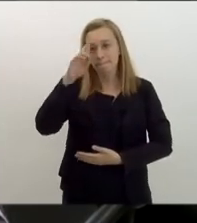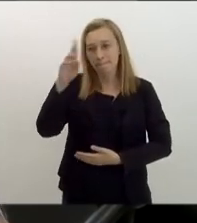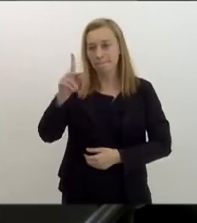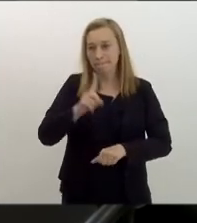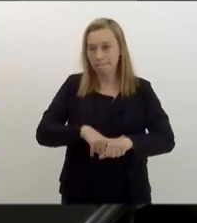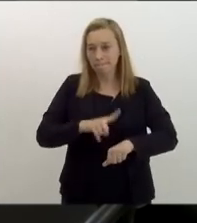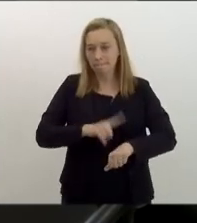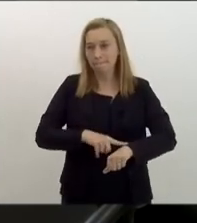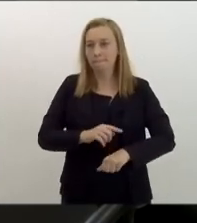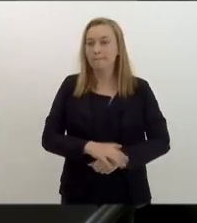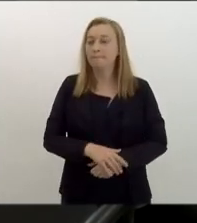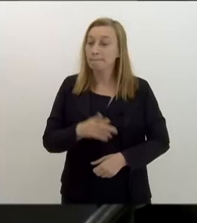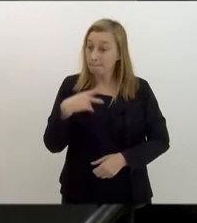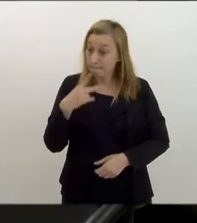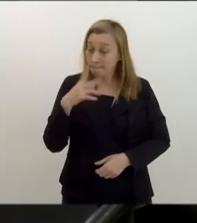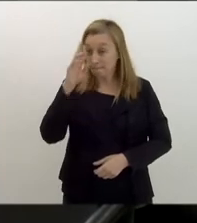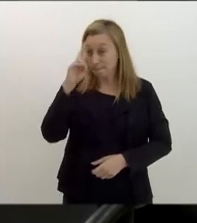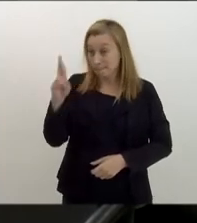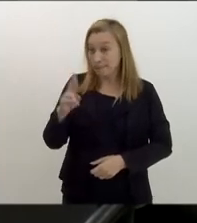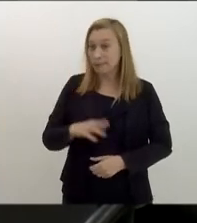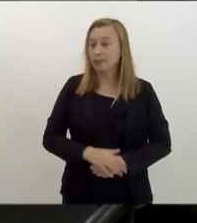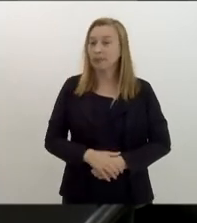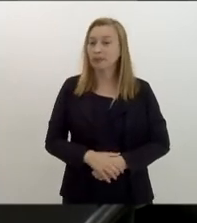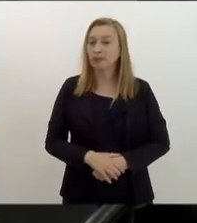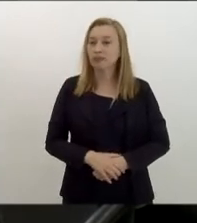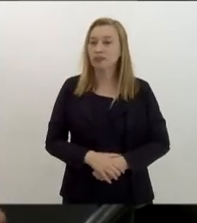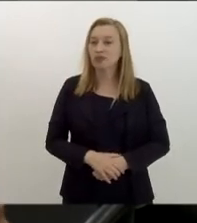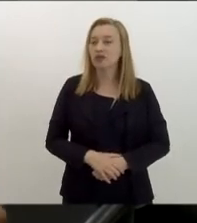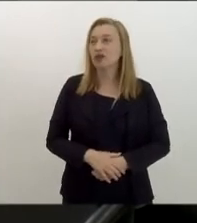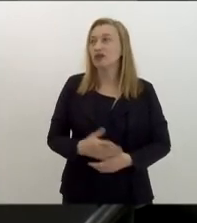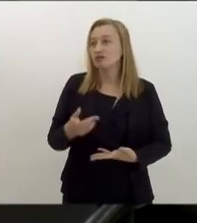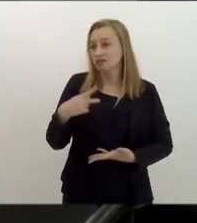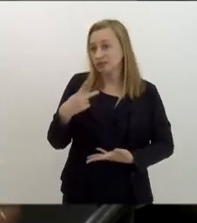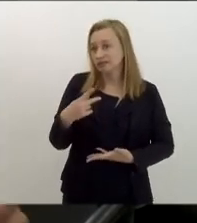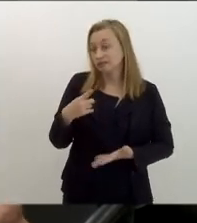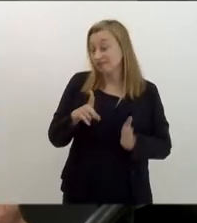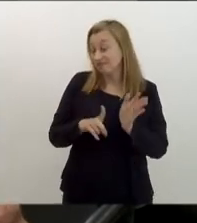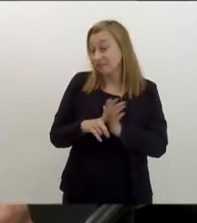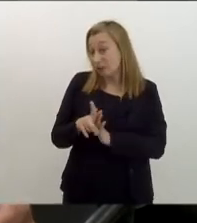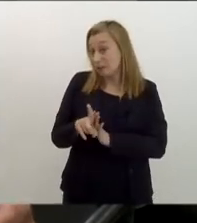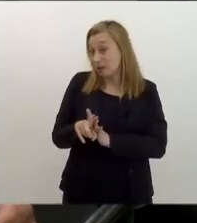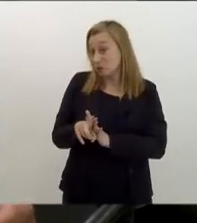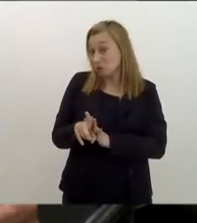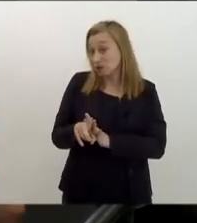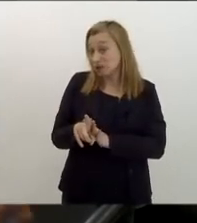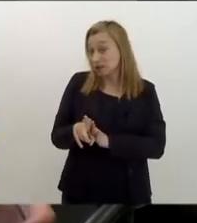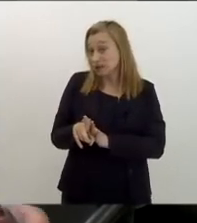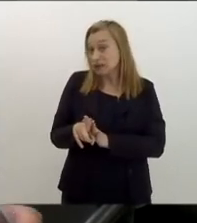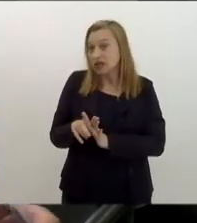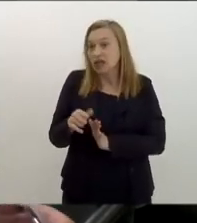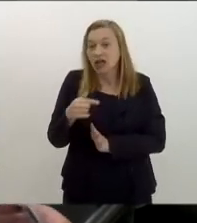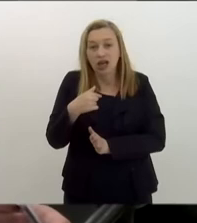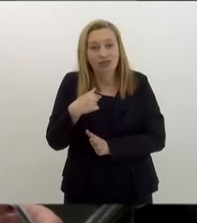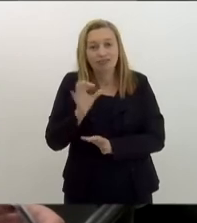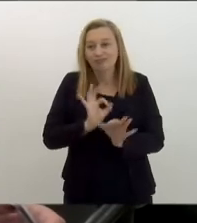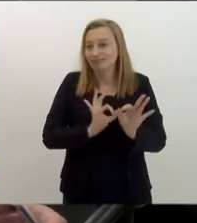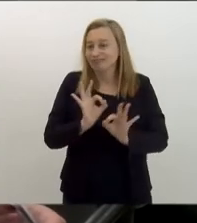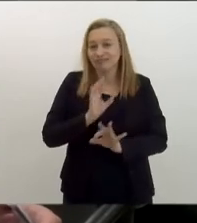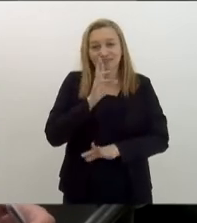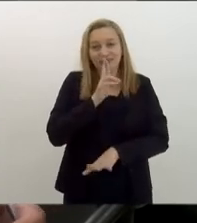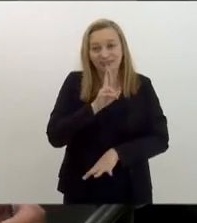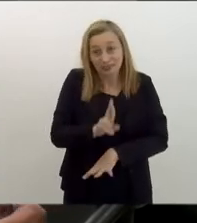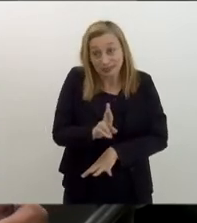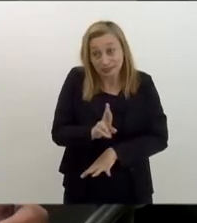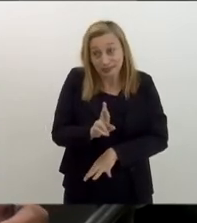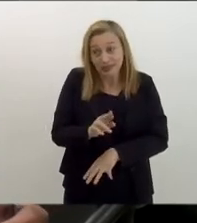e eu vou dizer para o senhor que e confiança para o choque é uma pergunta que eu não estava preparado para